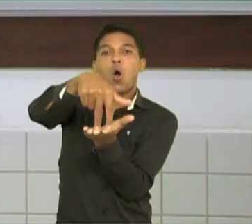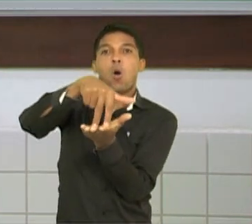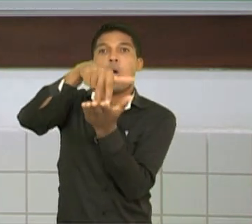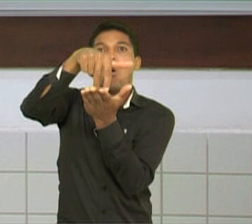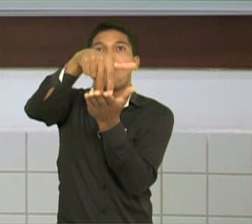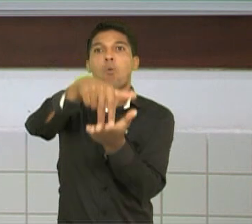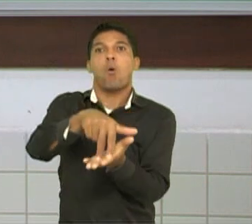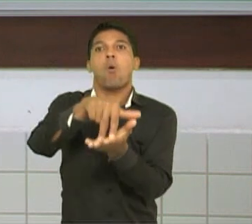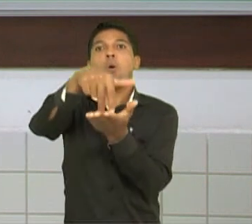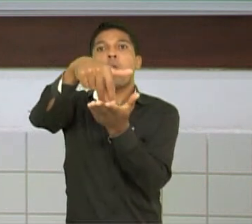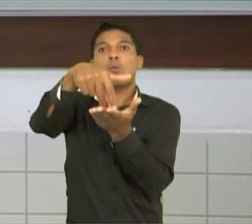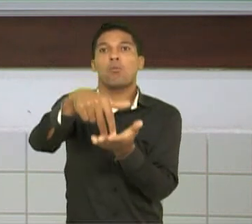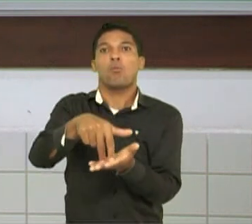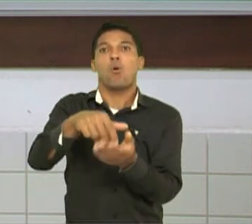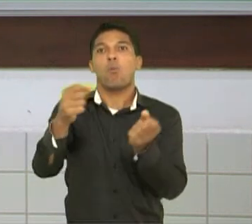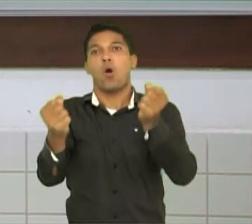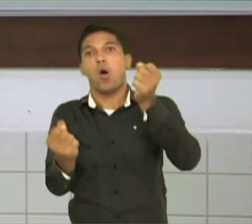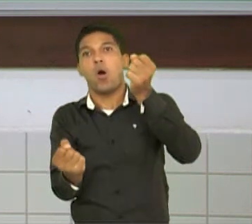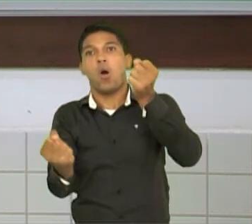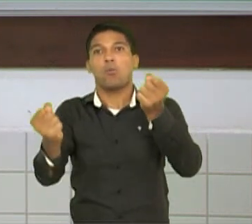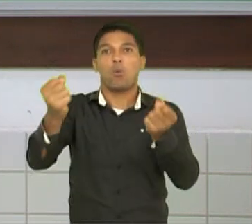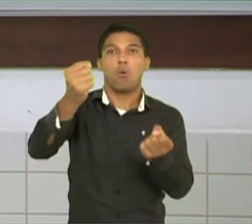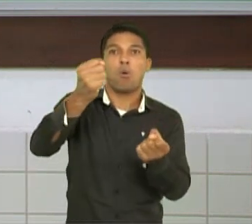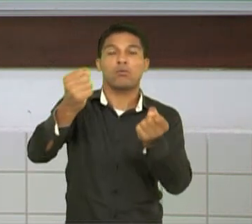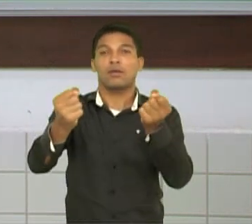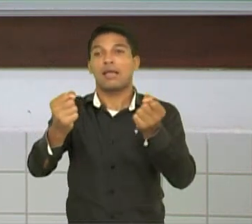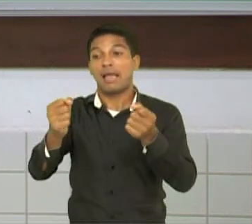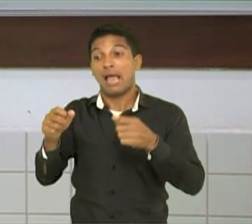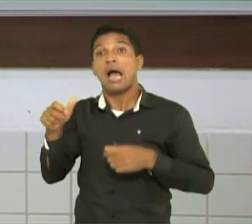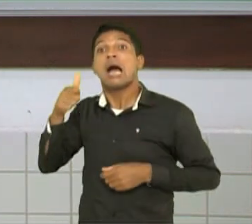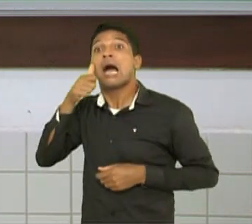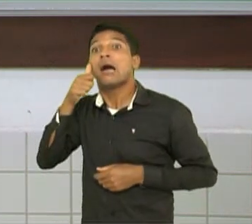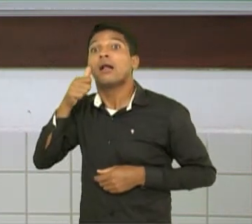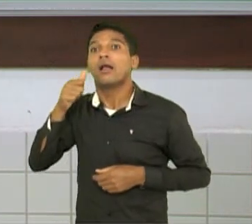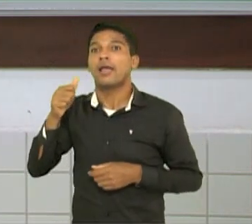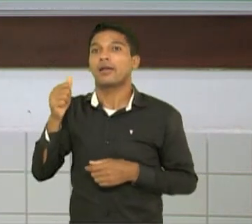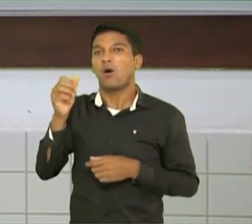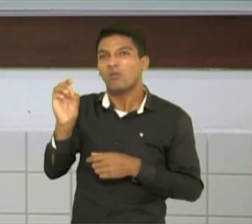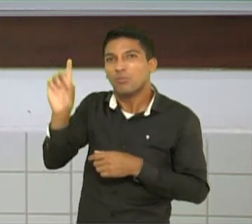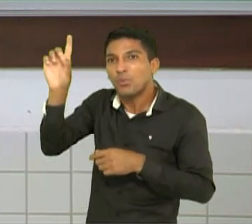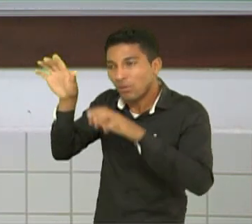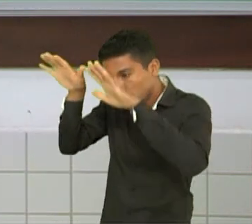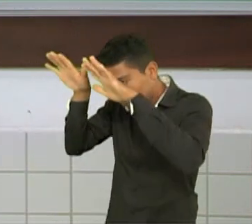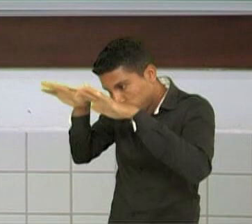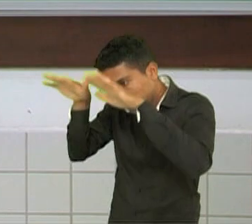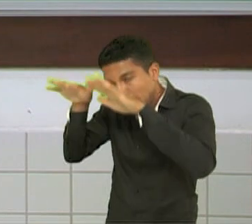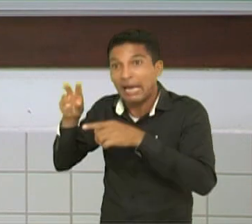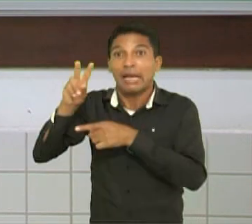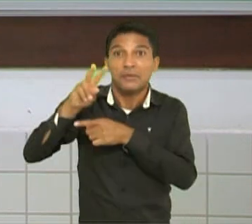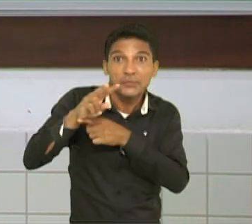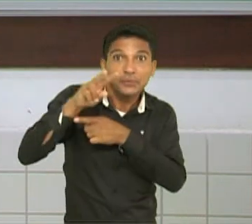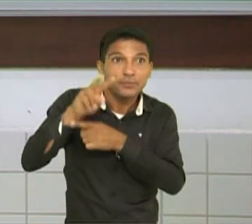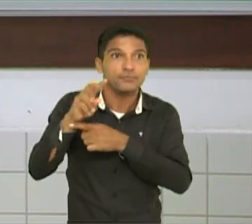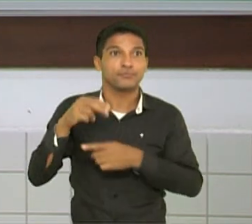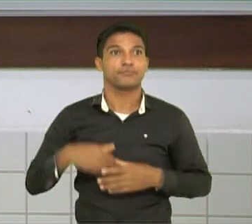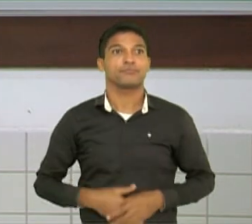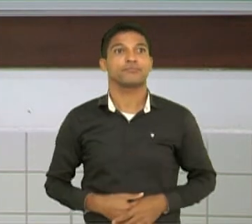aí, guerreiros, que trazem do mar comida, né, o peixe, entre outras atividades que são feitas no